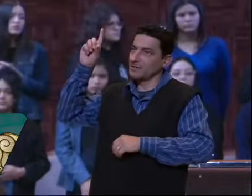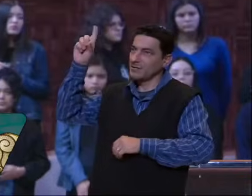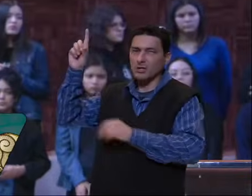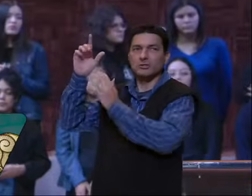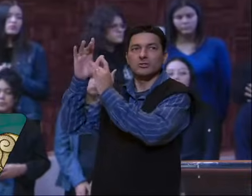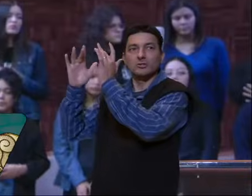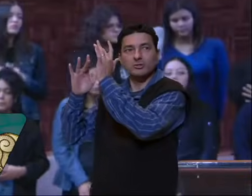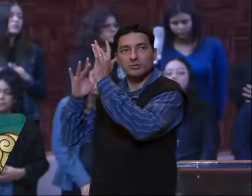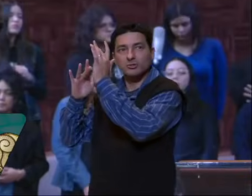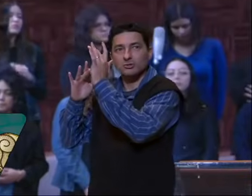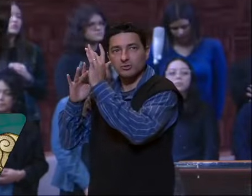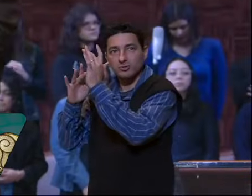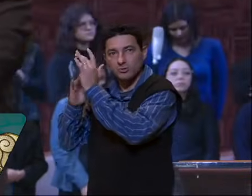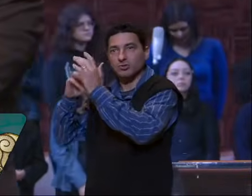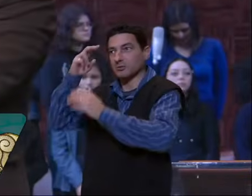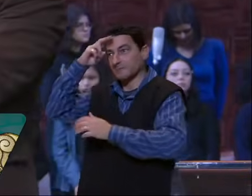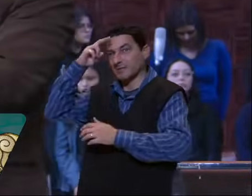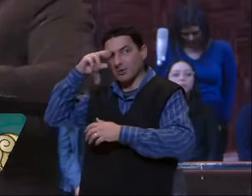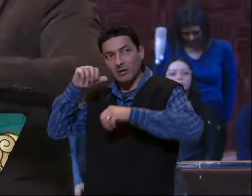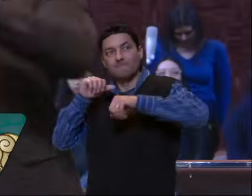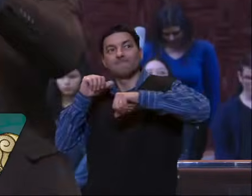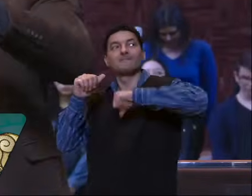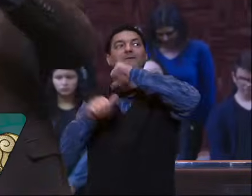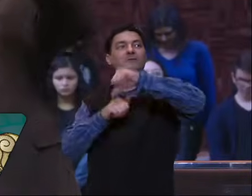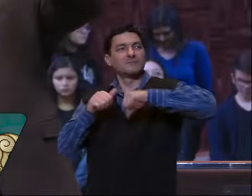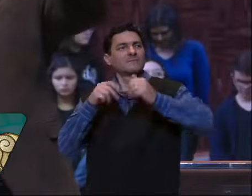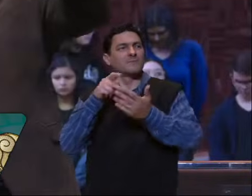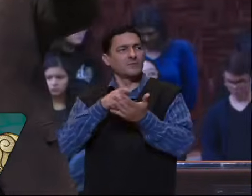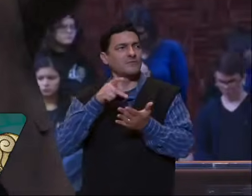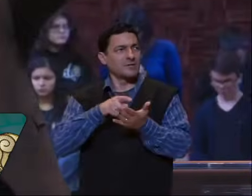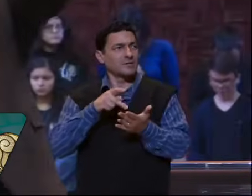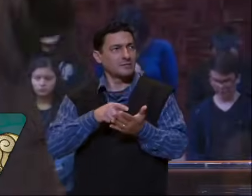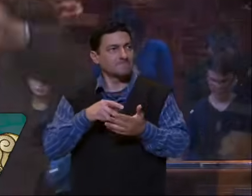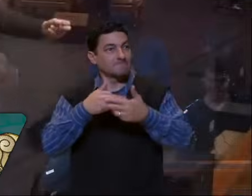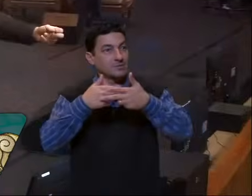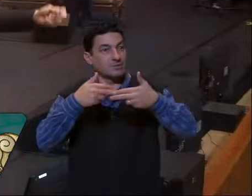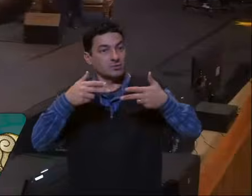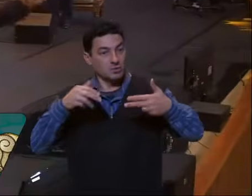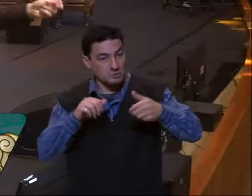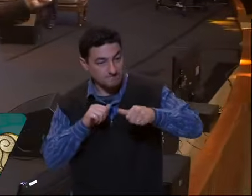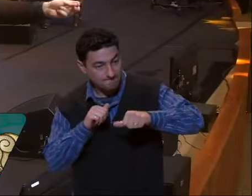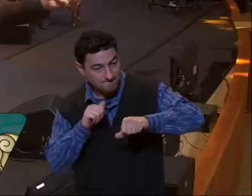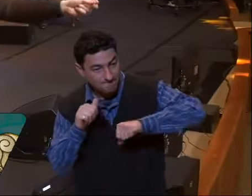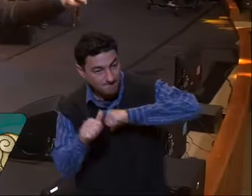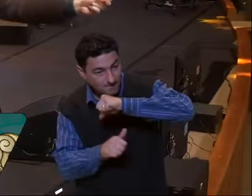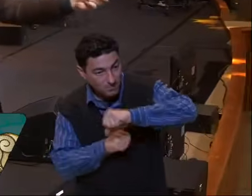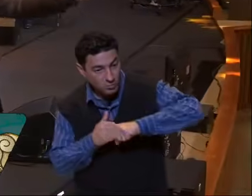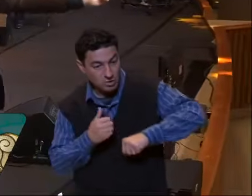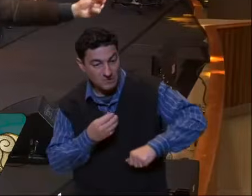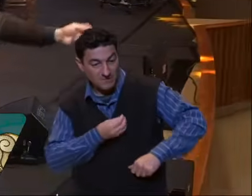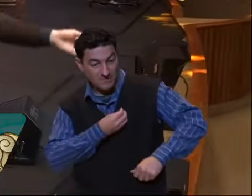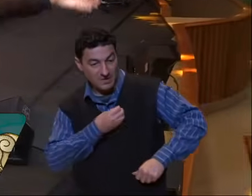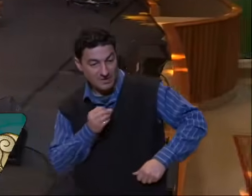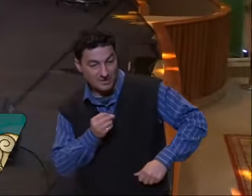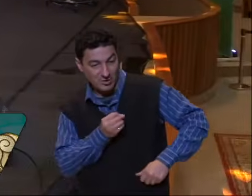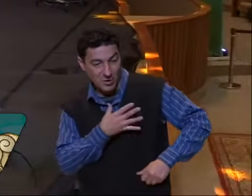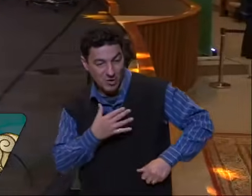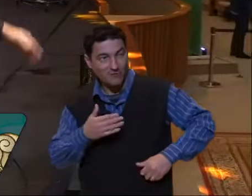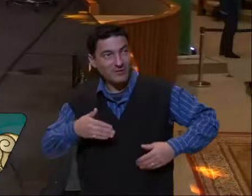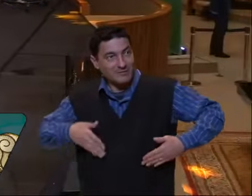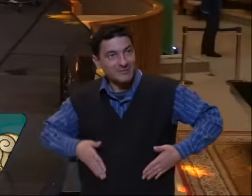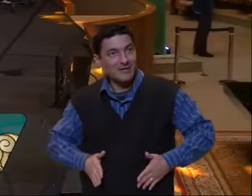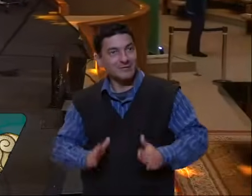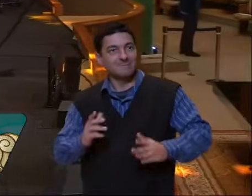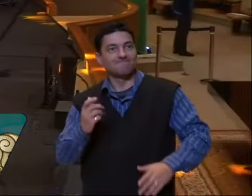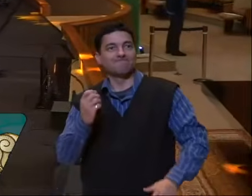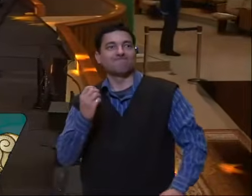visível. As pessoas percebem, as coisas mudam em nós. a gente literalmente nasce de novo. Pessoas vão